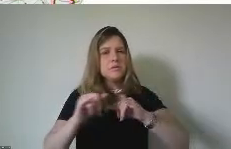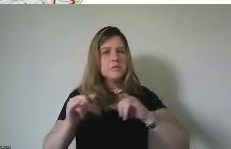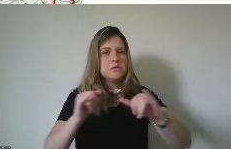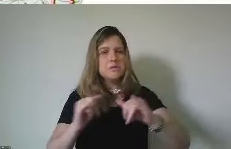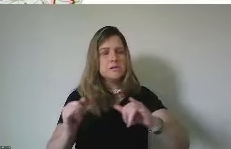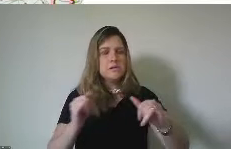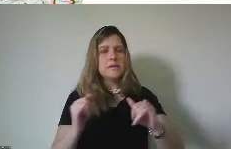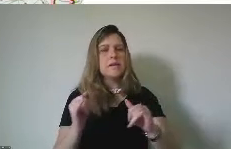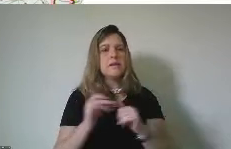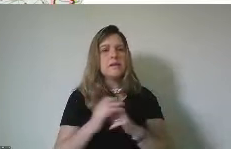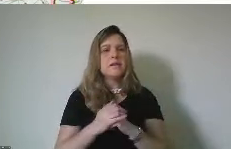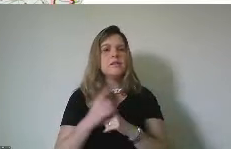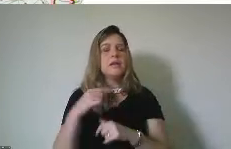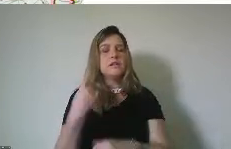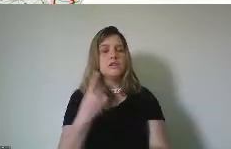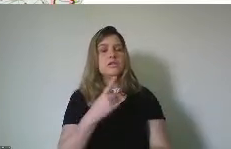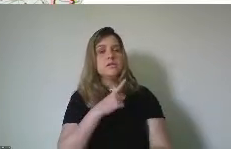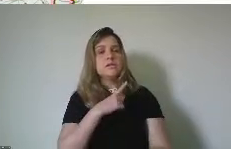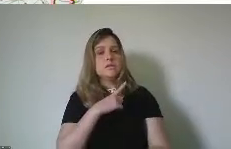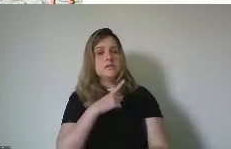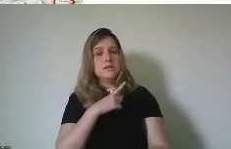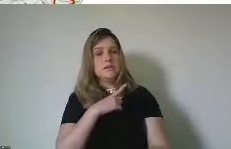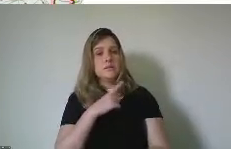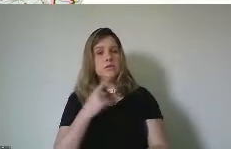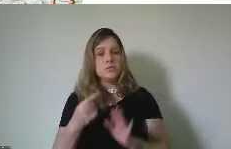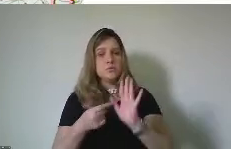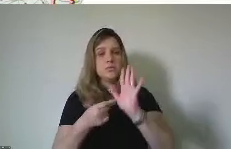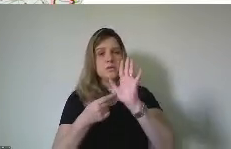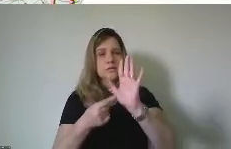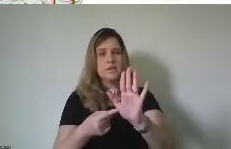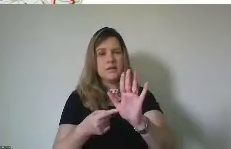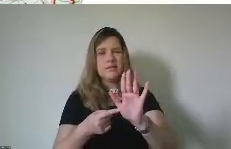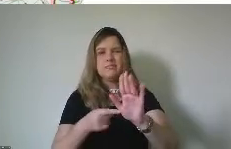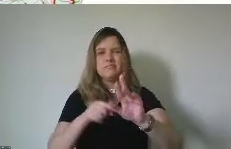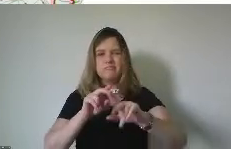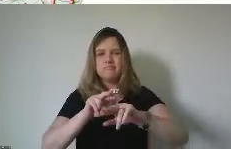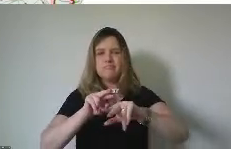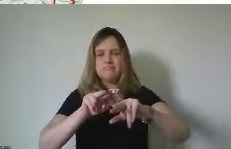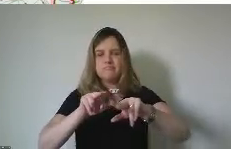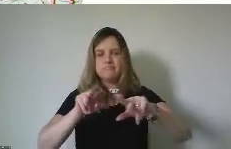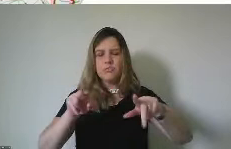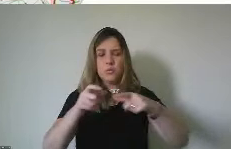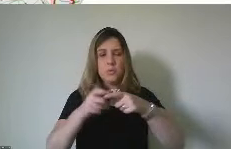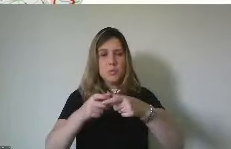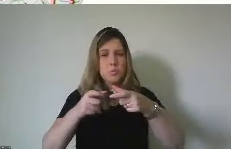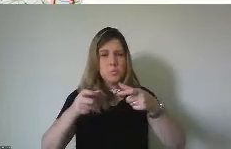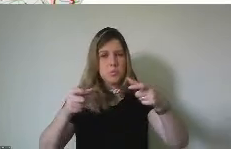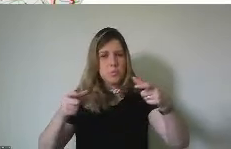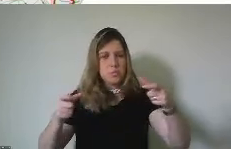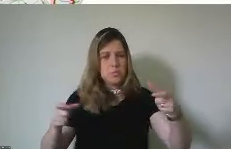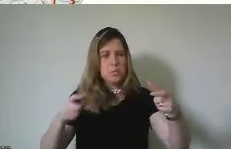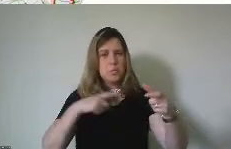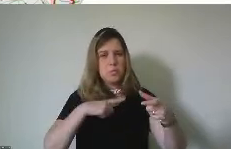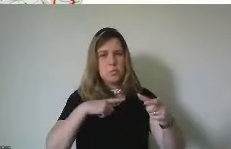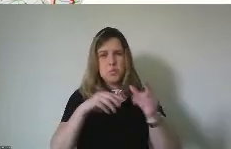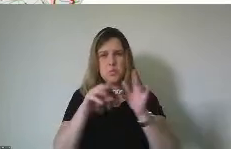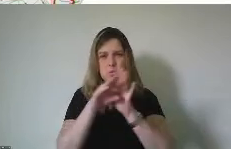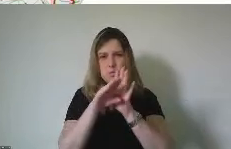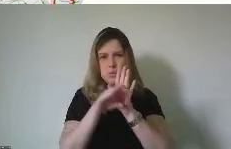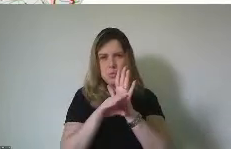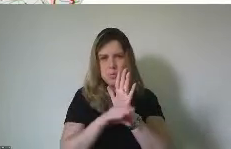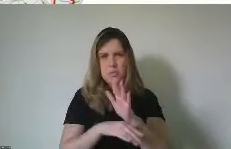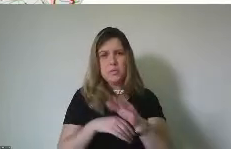a gente quando olha as previsões de investimento colocados pela empresa de planejamento energético pela epe